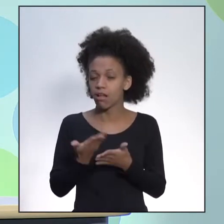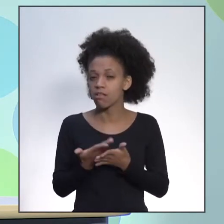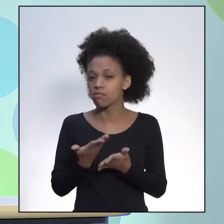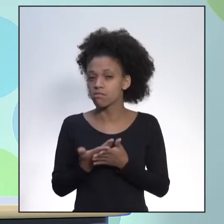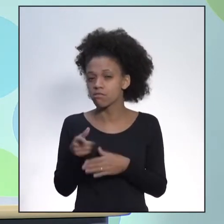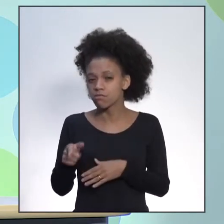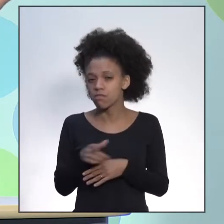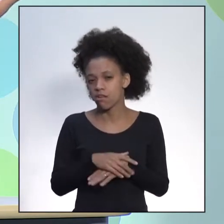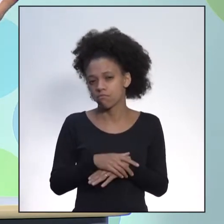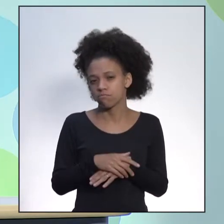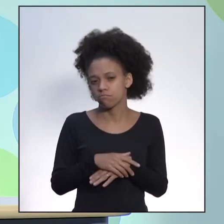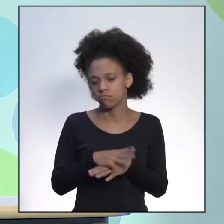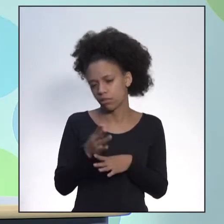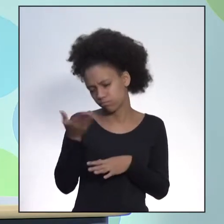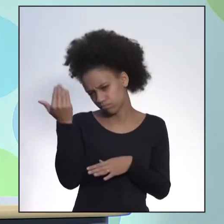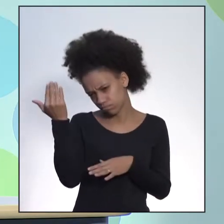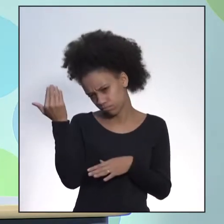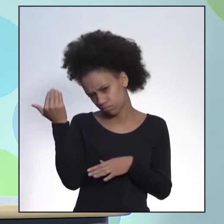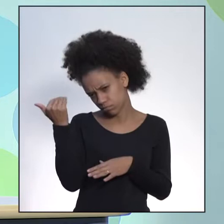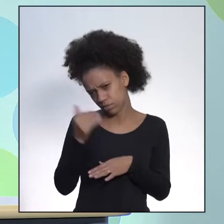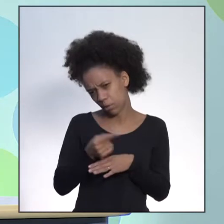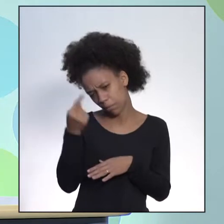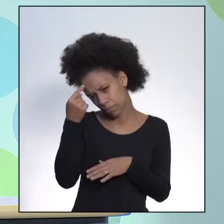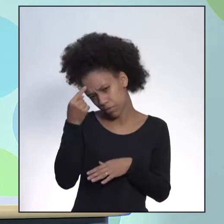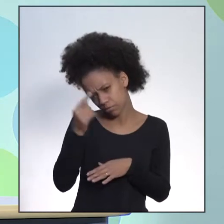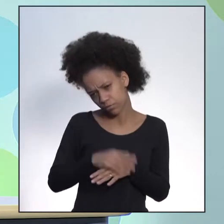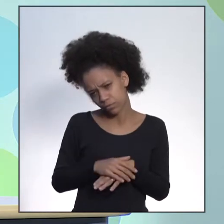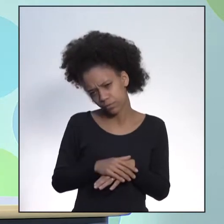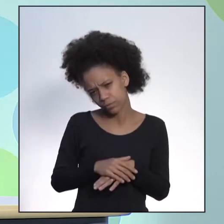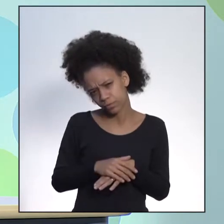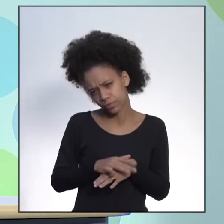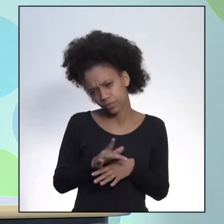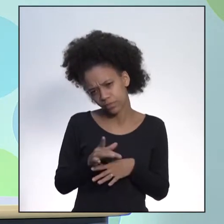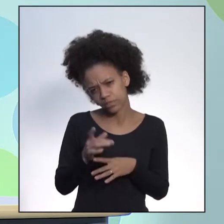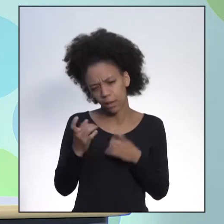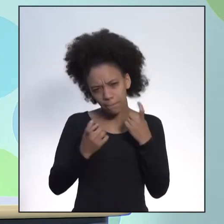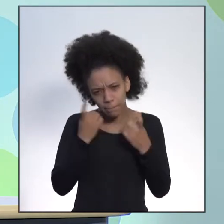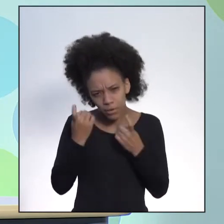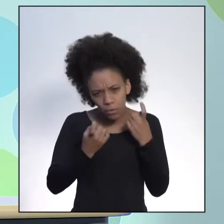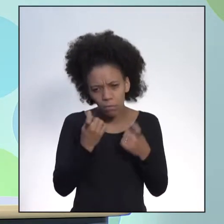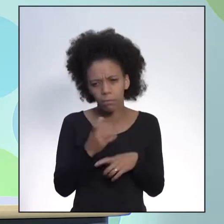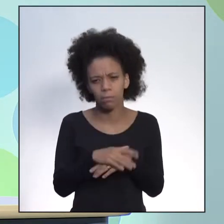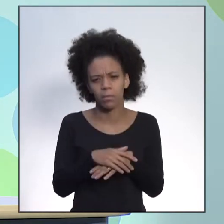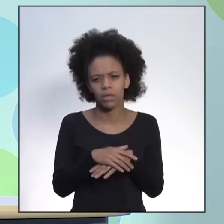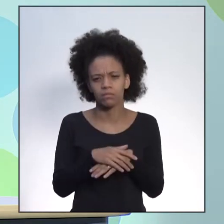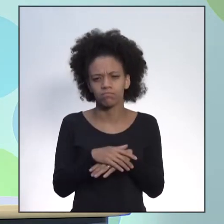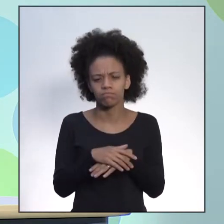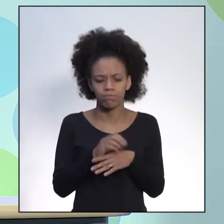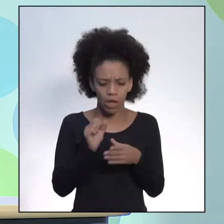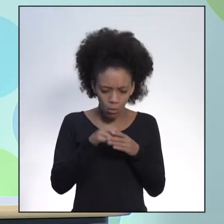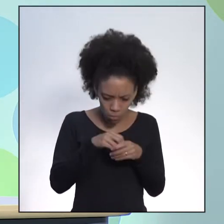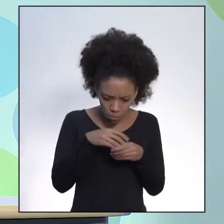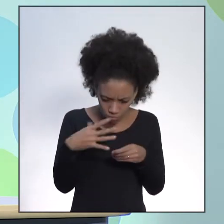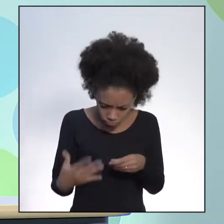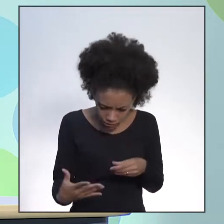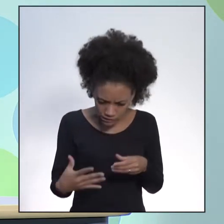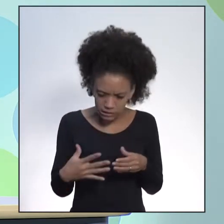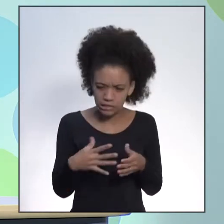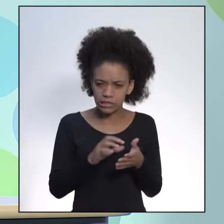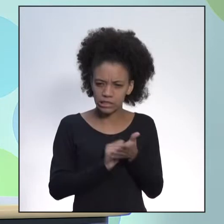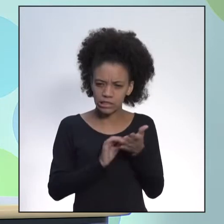aulas, lá, pensando na sala de aula, será que eu preocupei muito com conteúdo, muito com habilidade, e